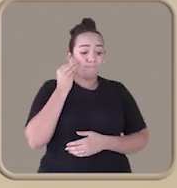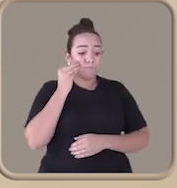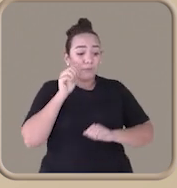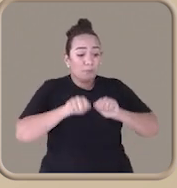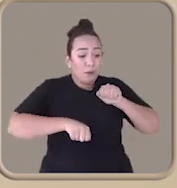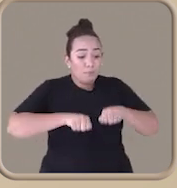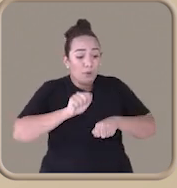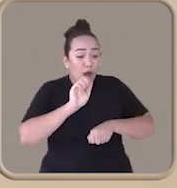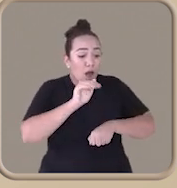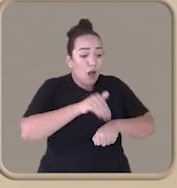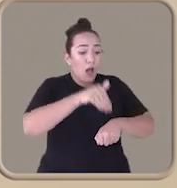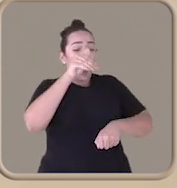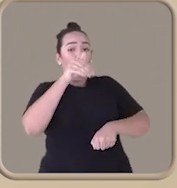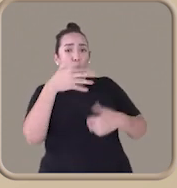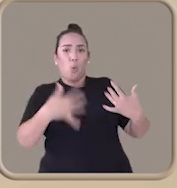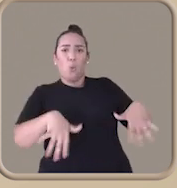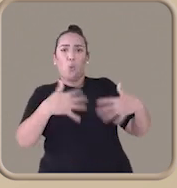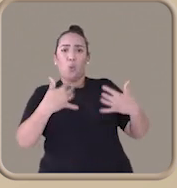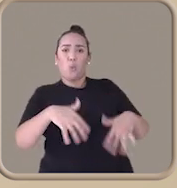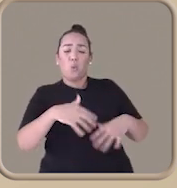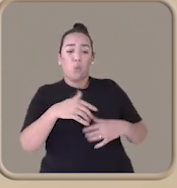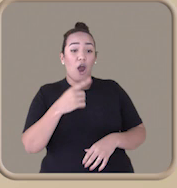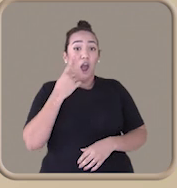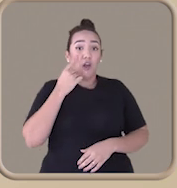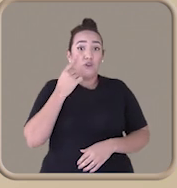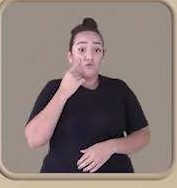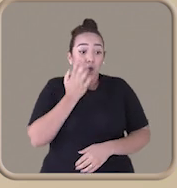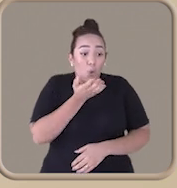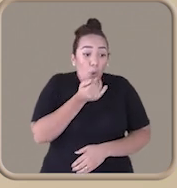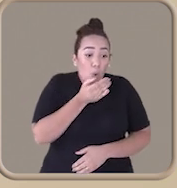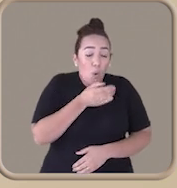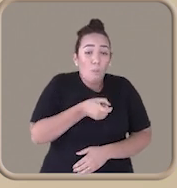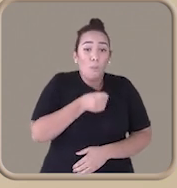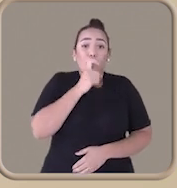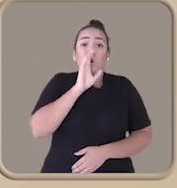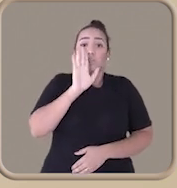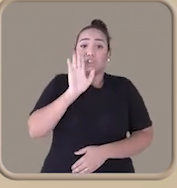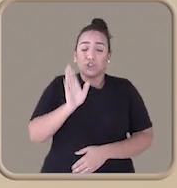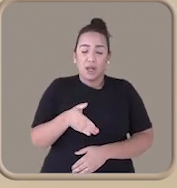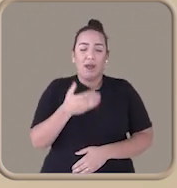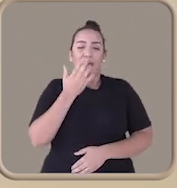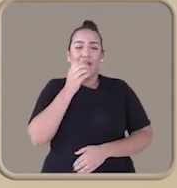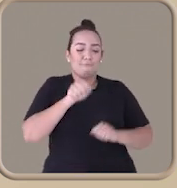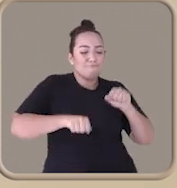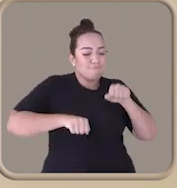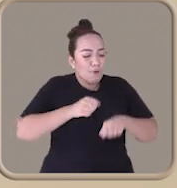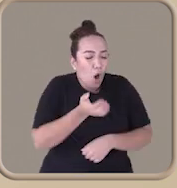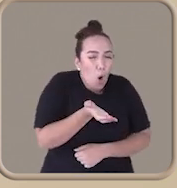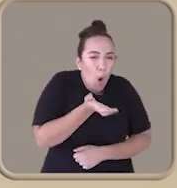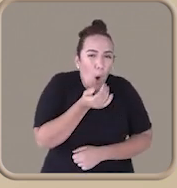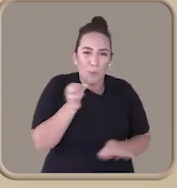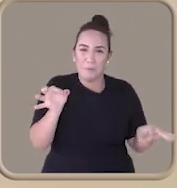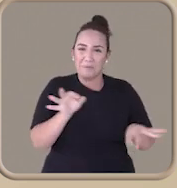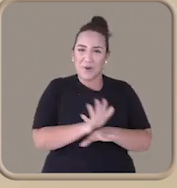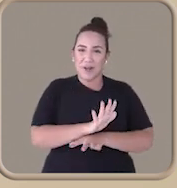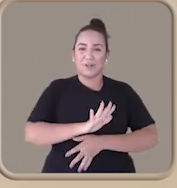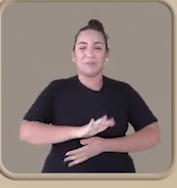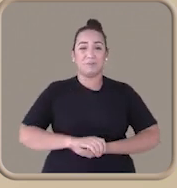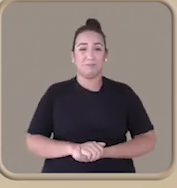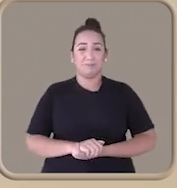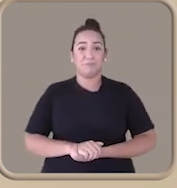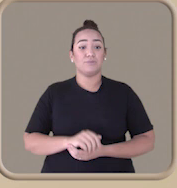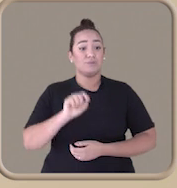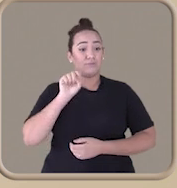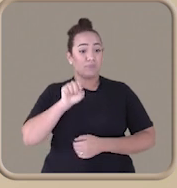com a pata para ver. Só quando a temperatura da comida está normal, vem ele e come afinal. E você